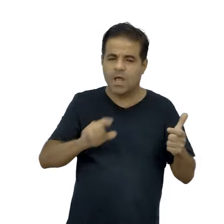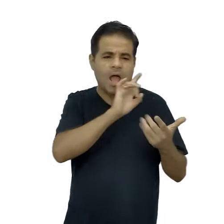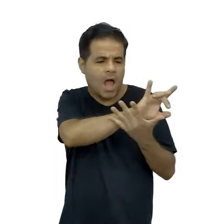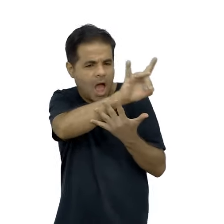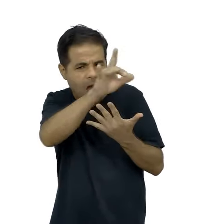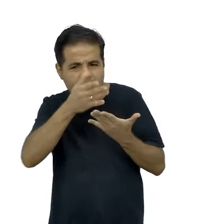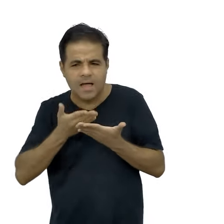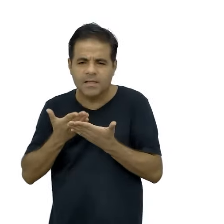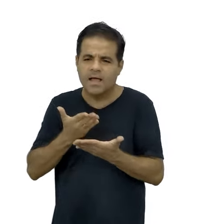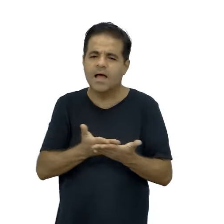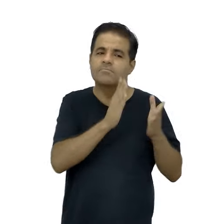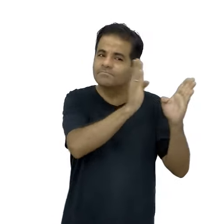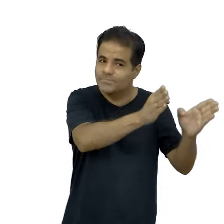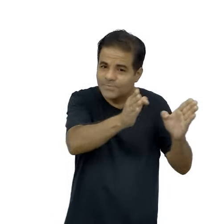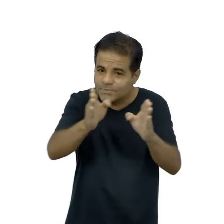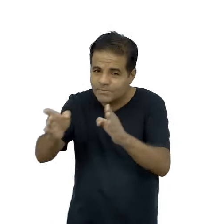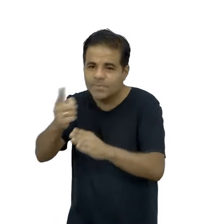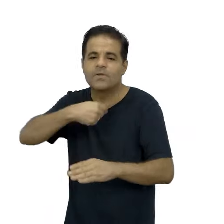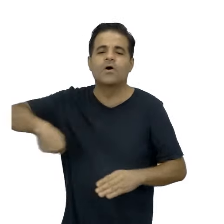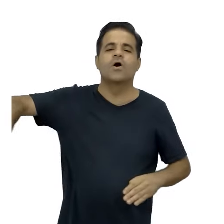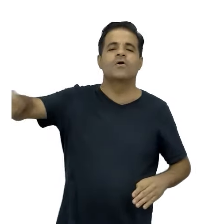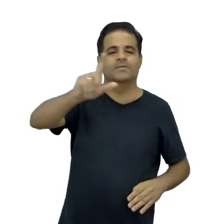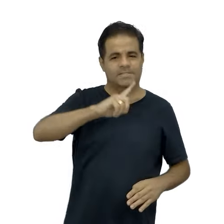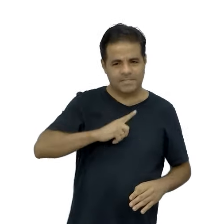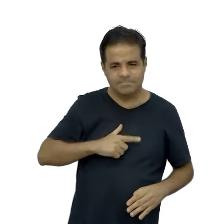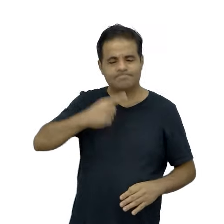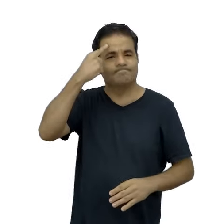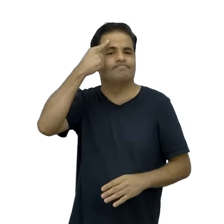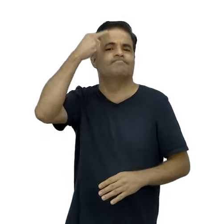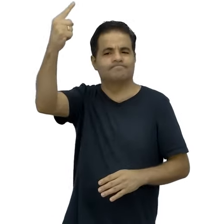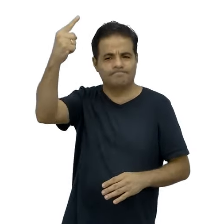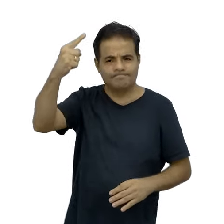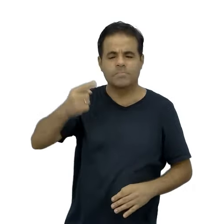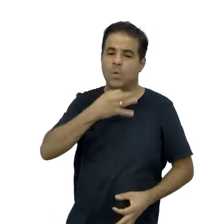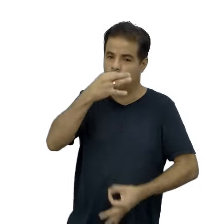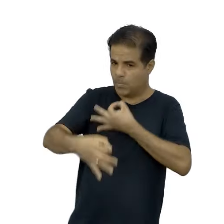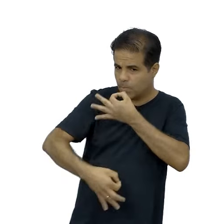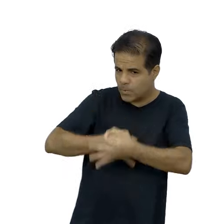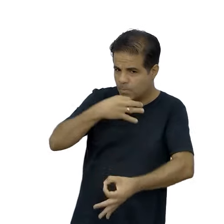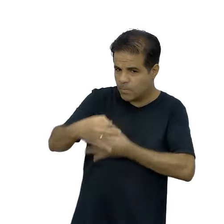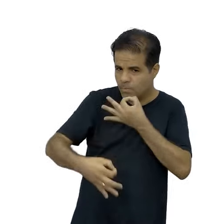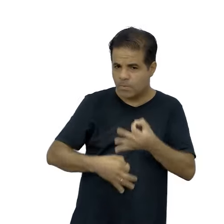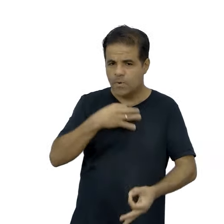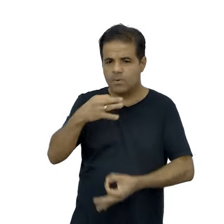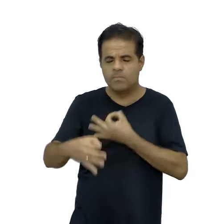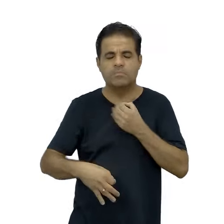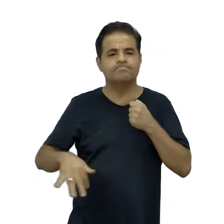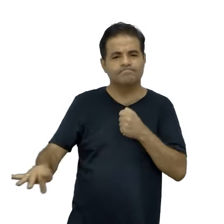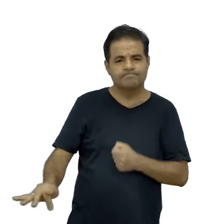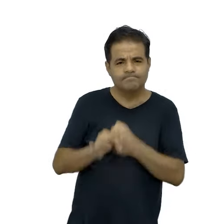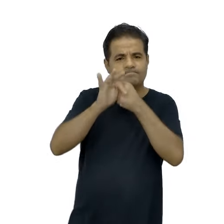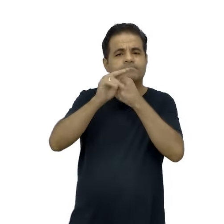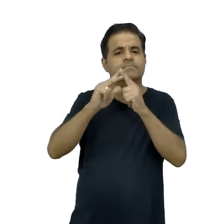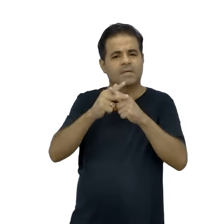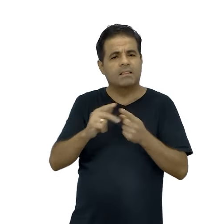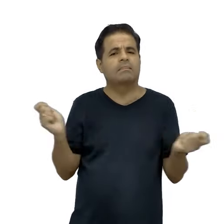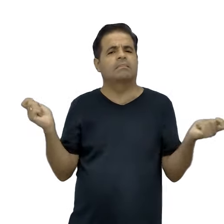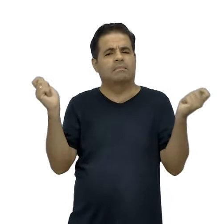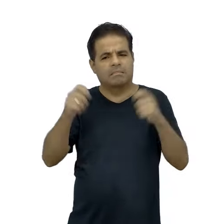aula, de cada sequência, nós temos a ideia de sugestões, ferramentas que